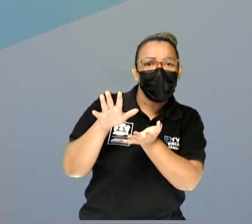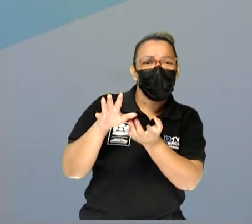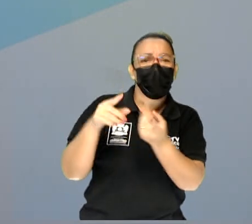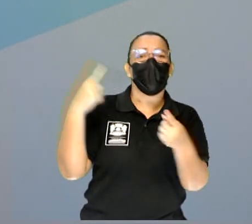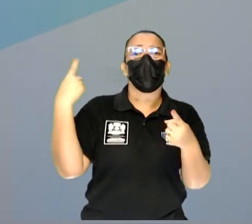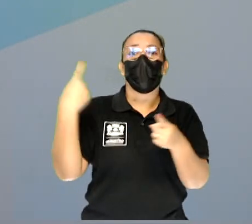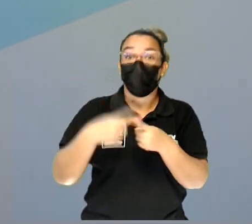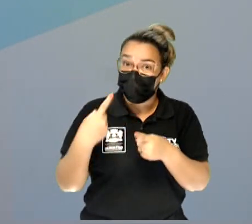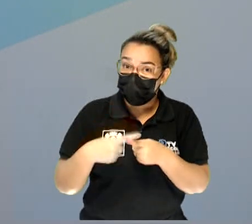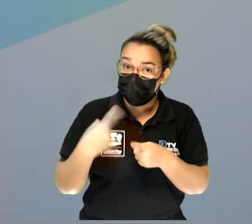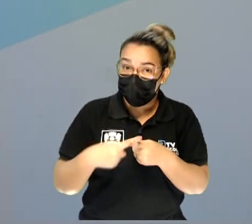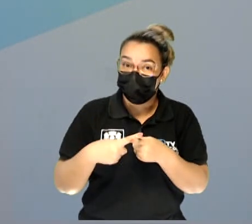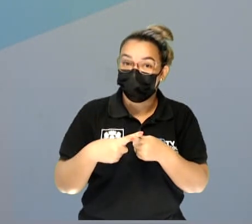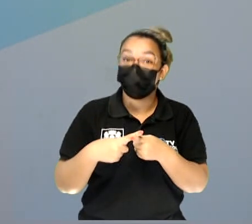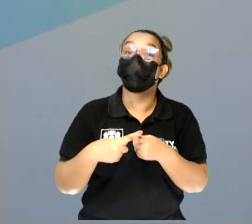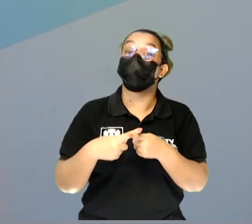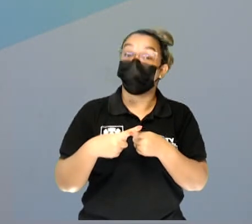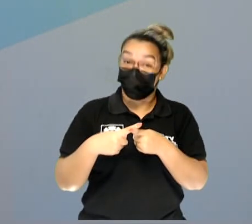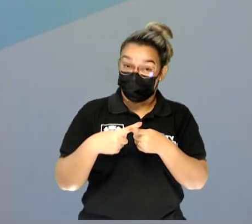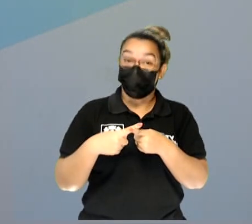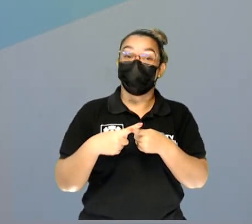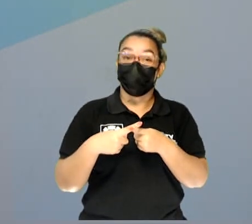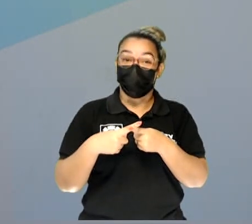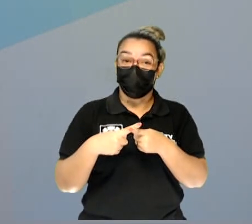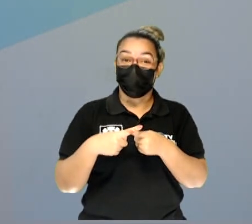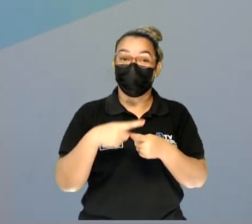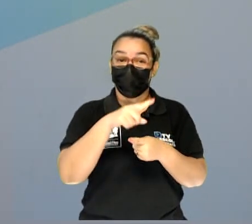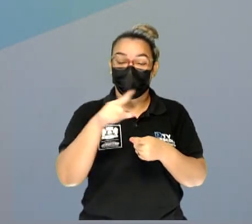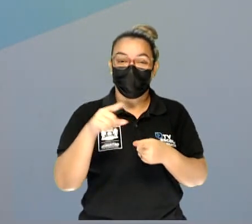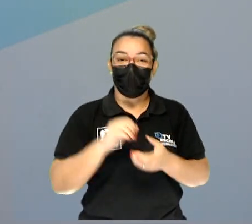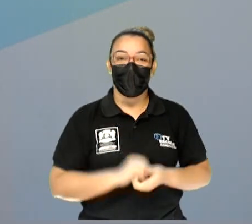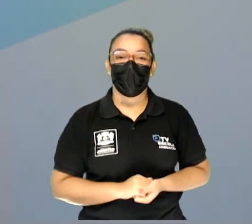dessa confusão, dessa resistência, da